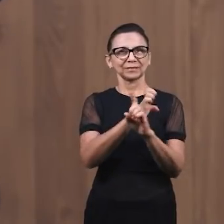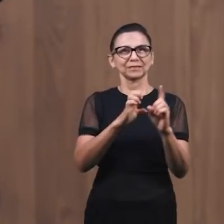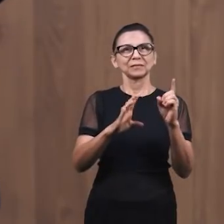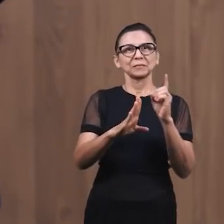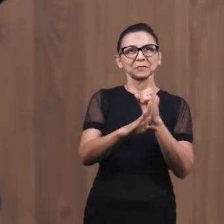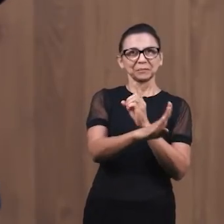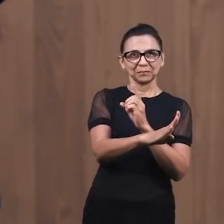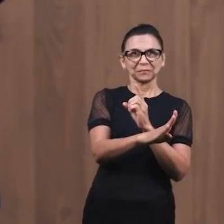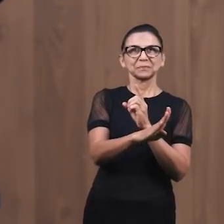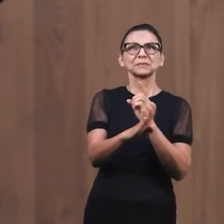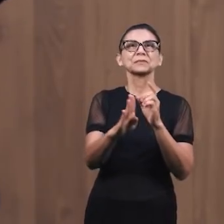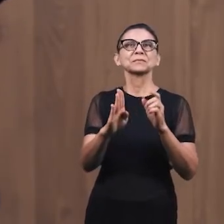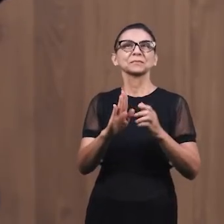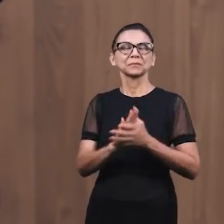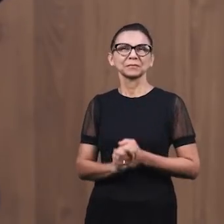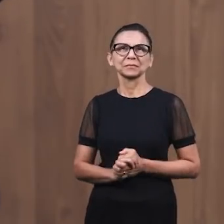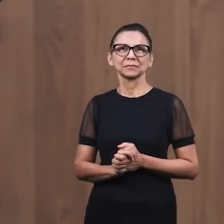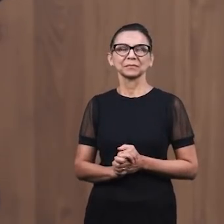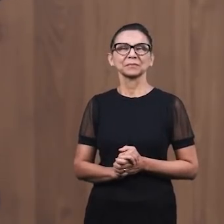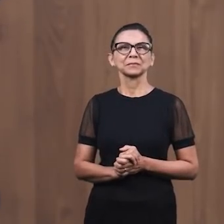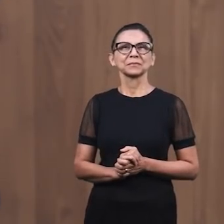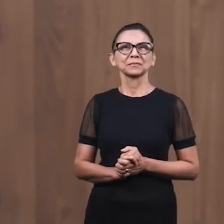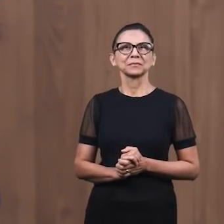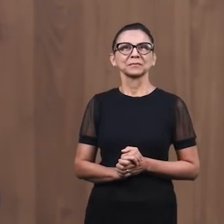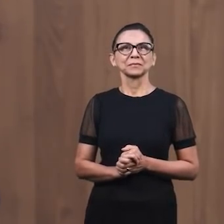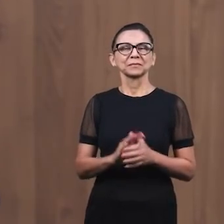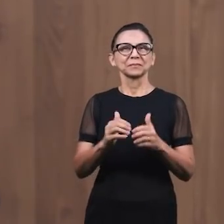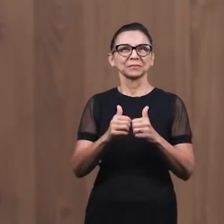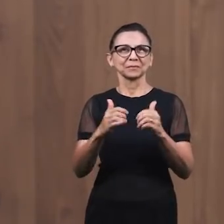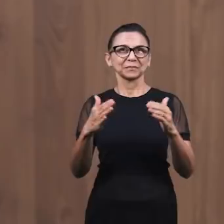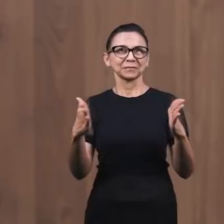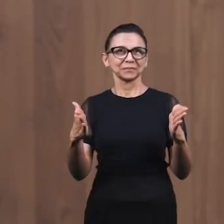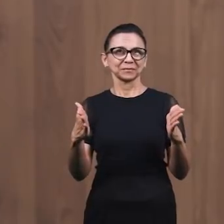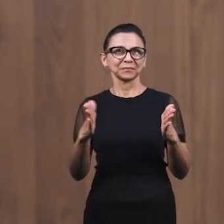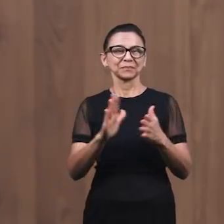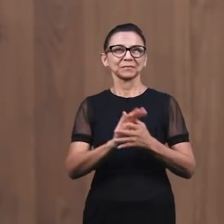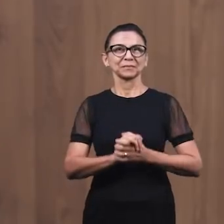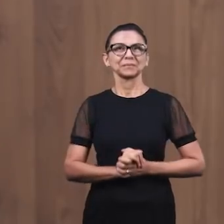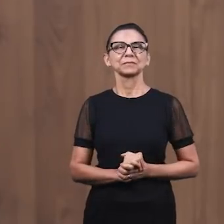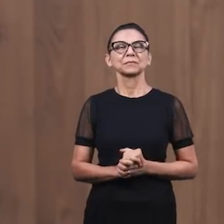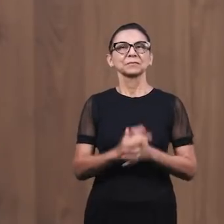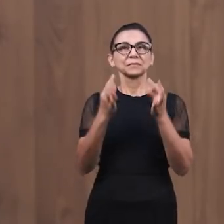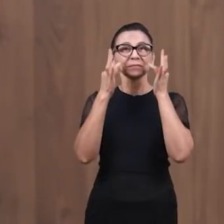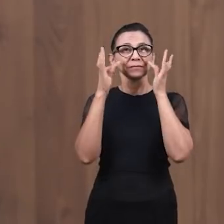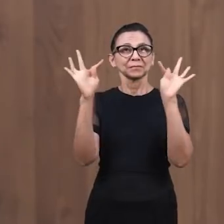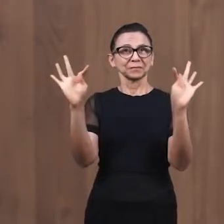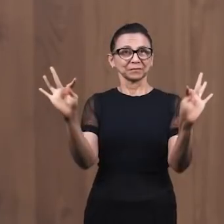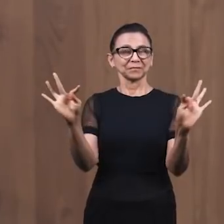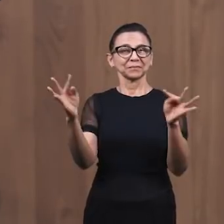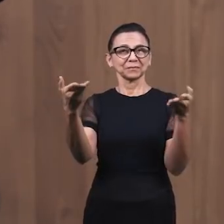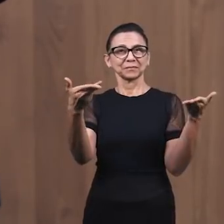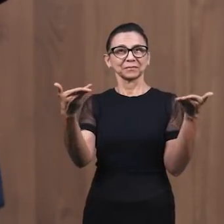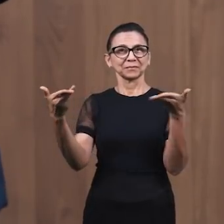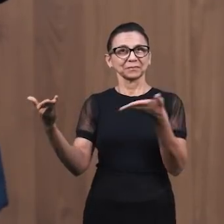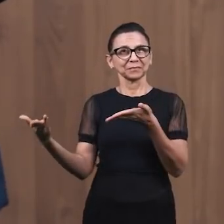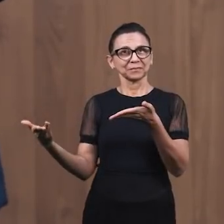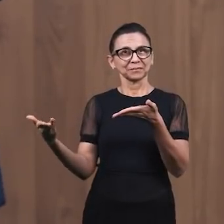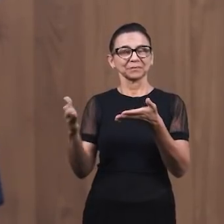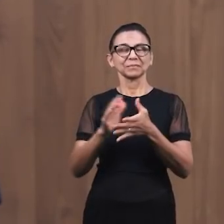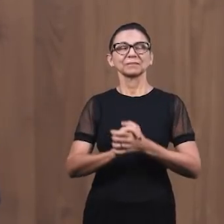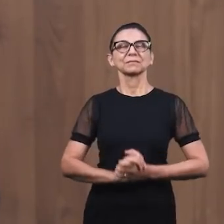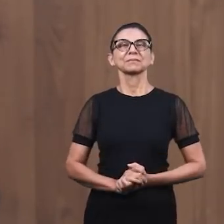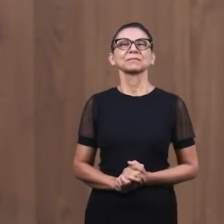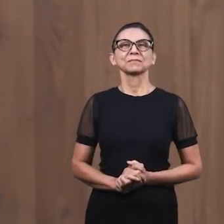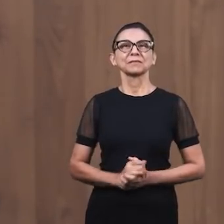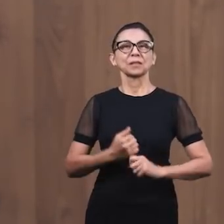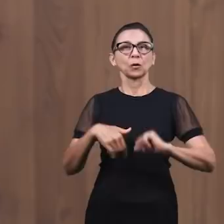Bíblica Dominical, como ela é recebida em suas igrejas. Mas antes de iniciar essa apresentação desses testemunhos, nós convidamos